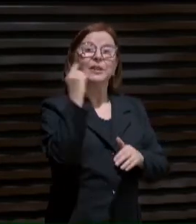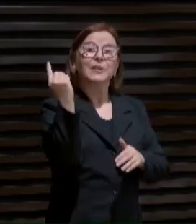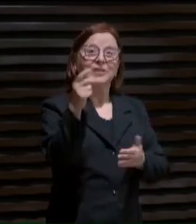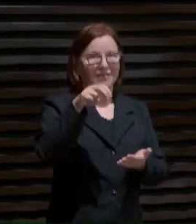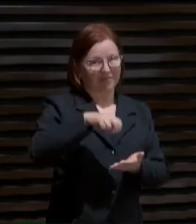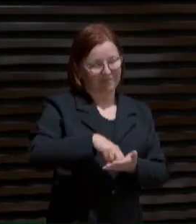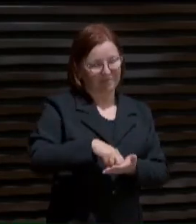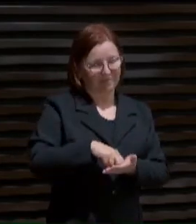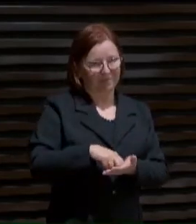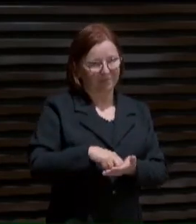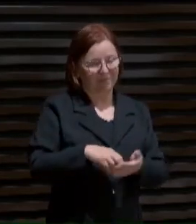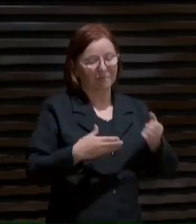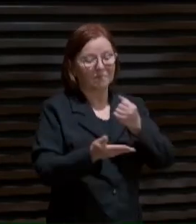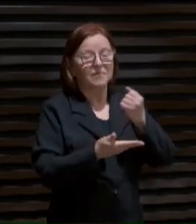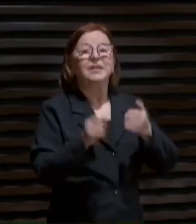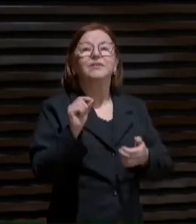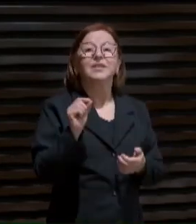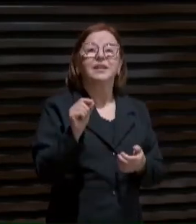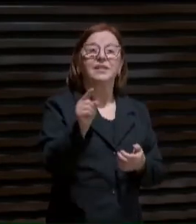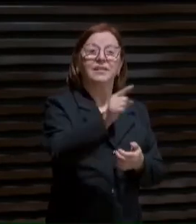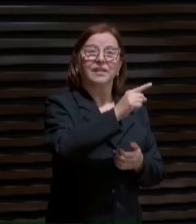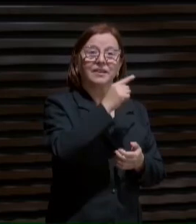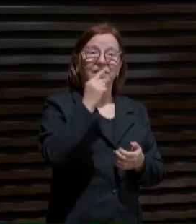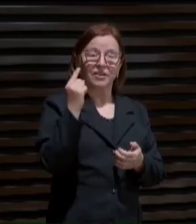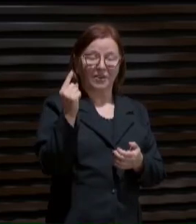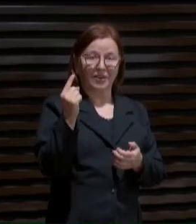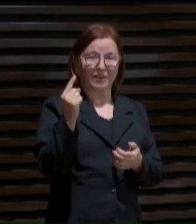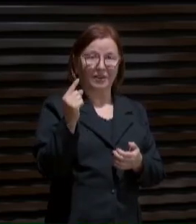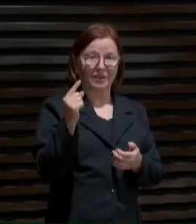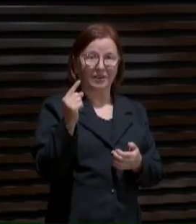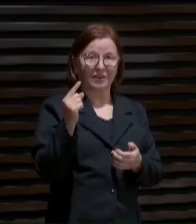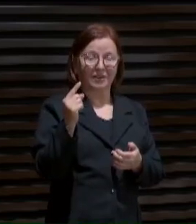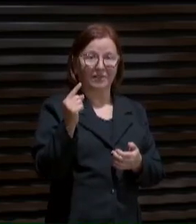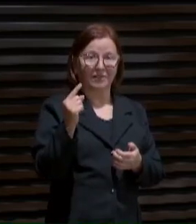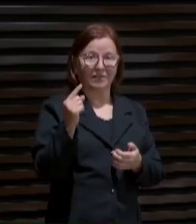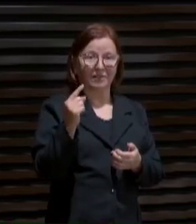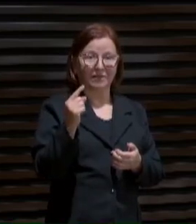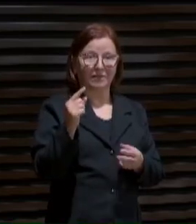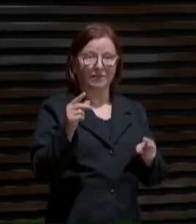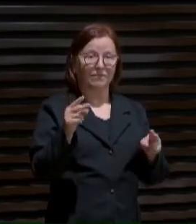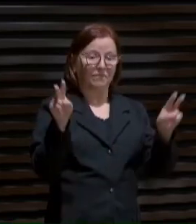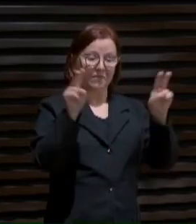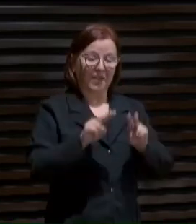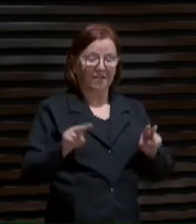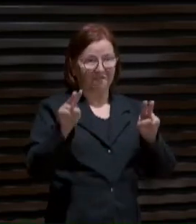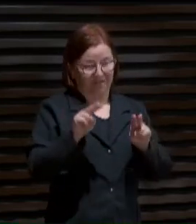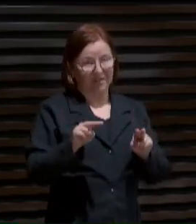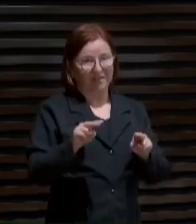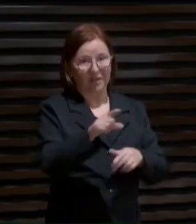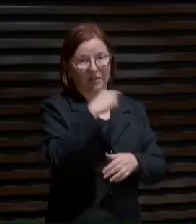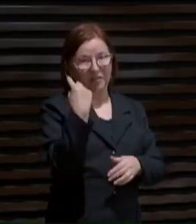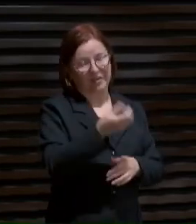baseado em que nós estamos avaliando a nossa vida como verdadeiros adoradores a partir